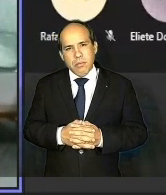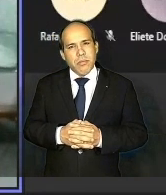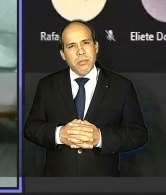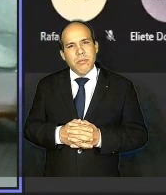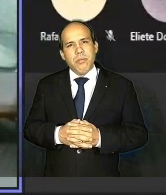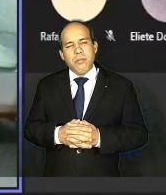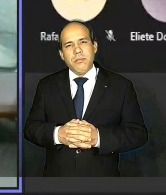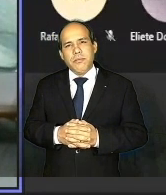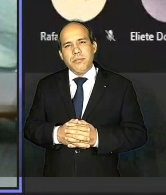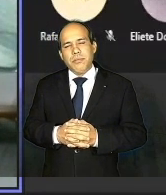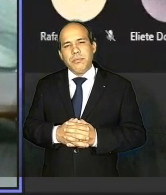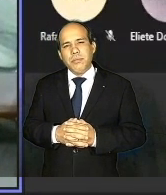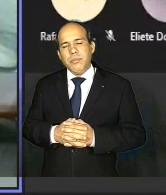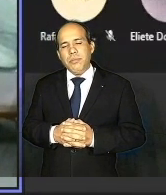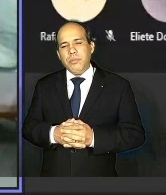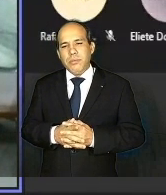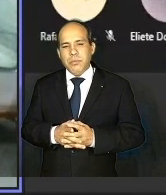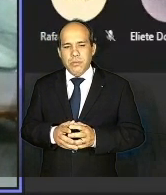86.